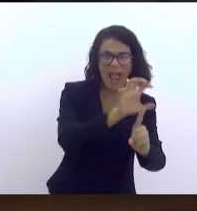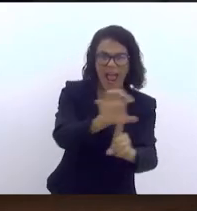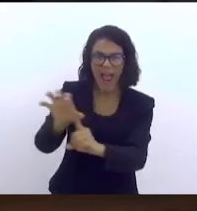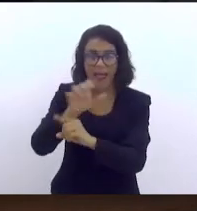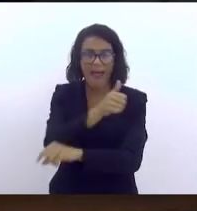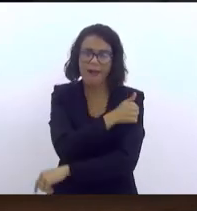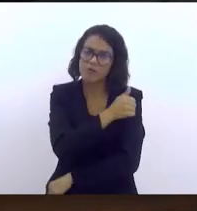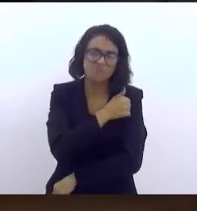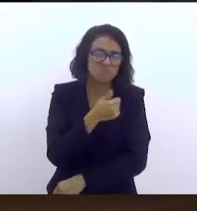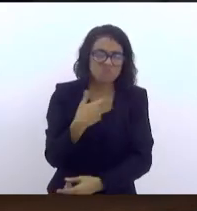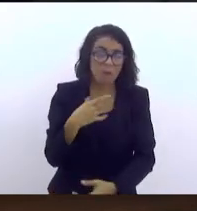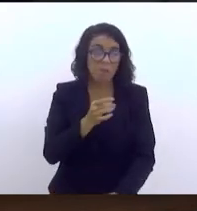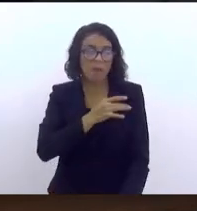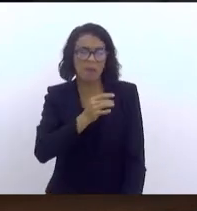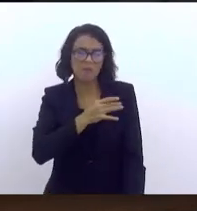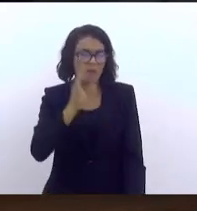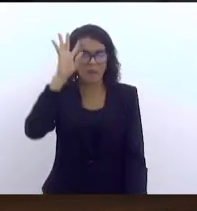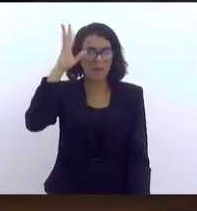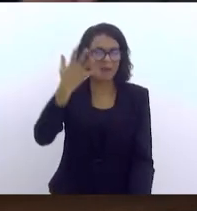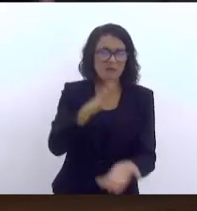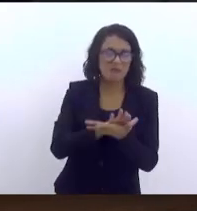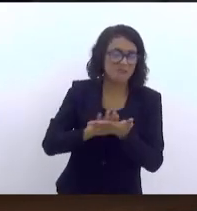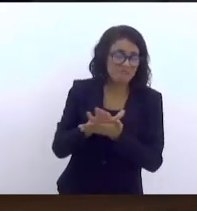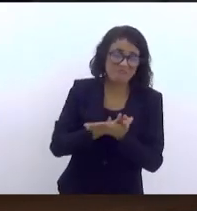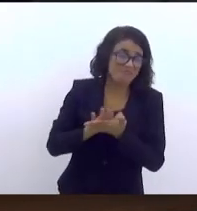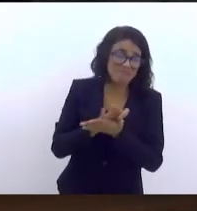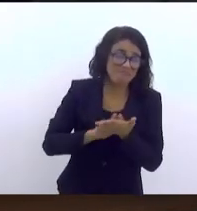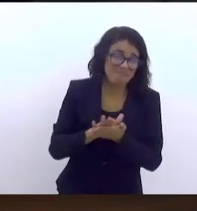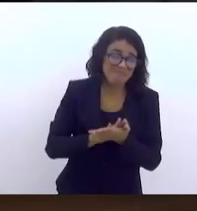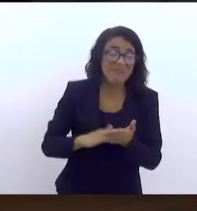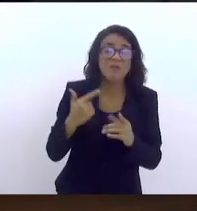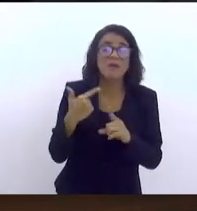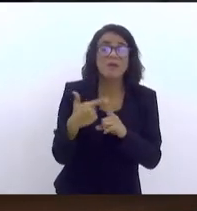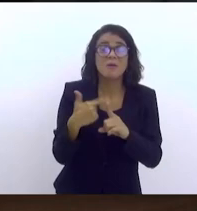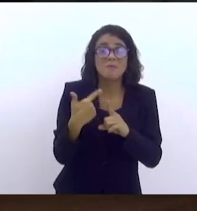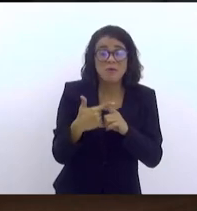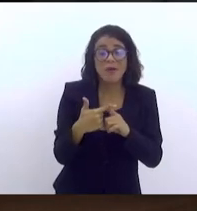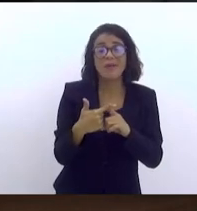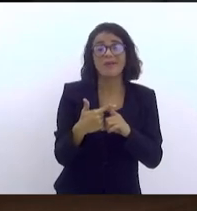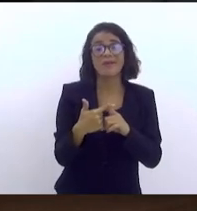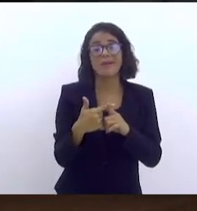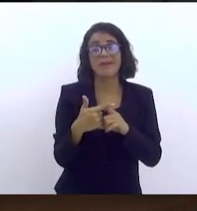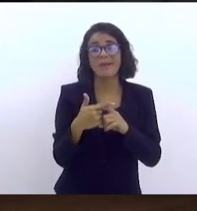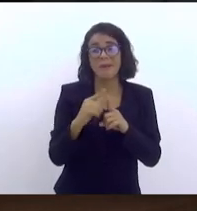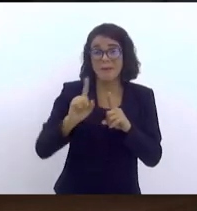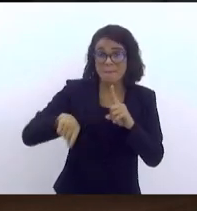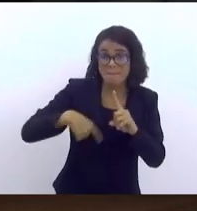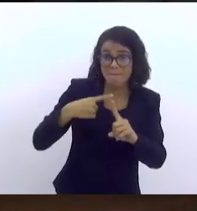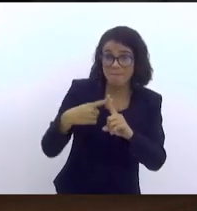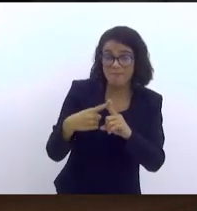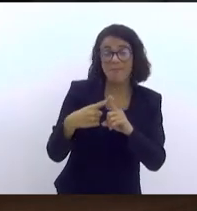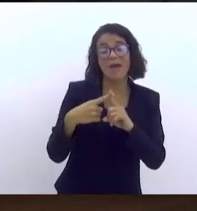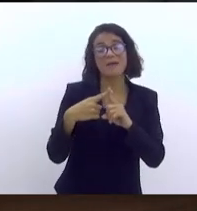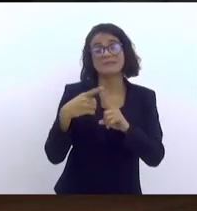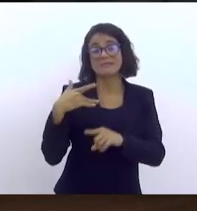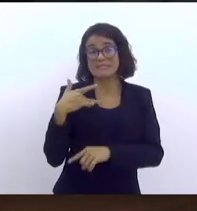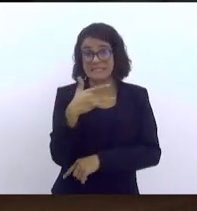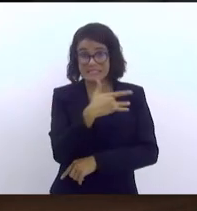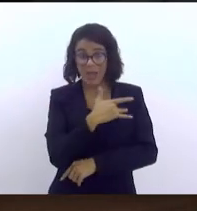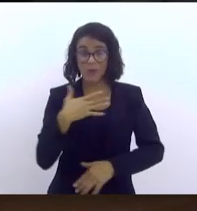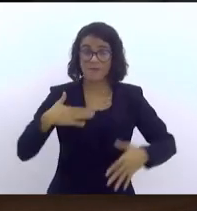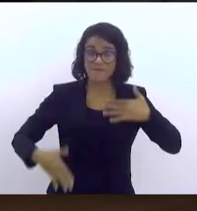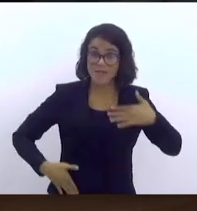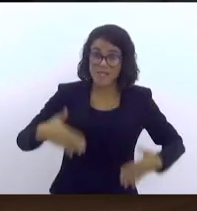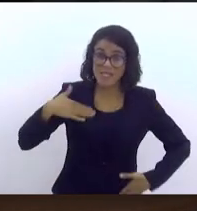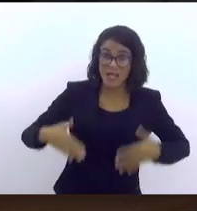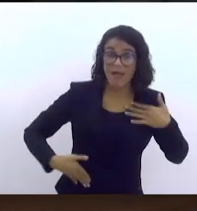ou então que não vai resolver muita coisa não é porque além de tudo isso além de ser saúde a respeito físico